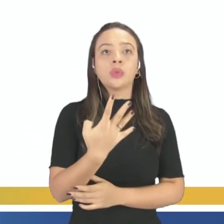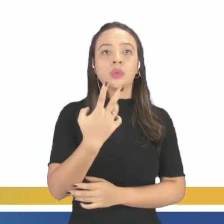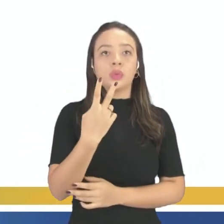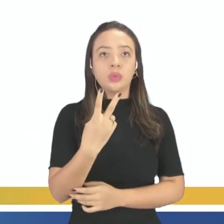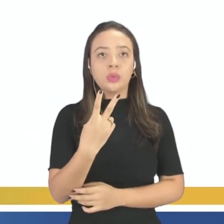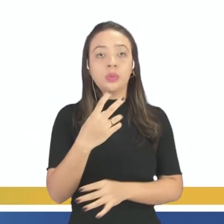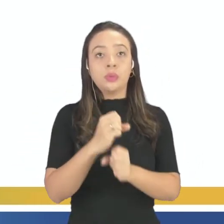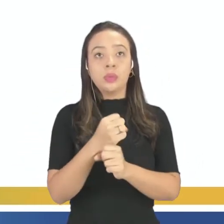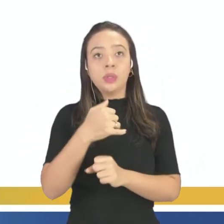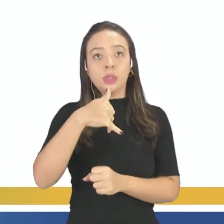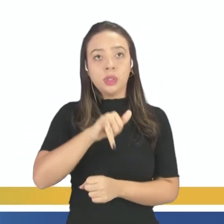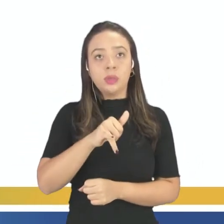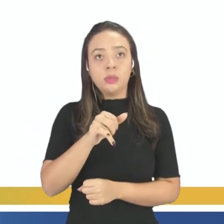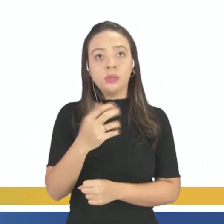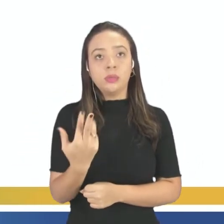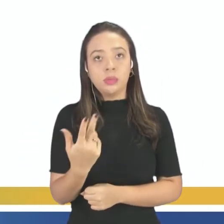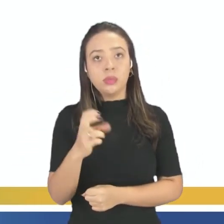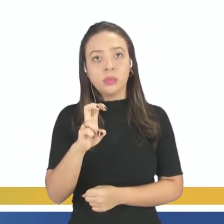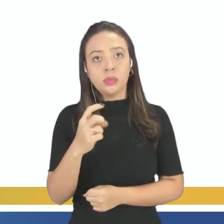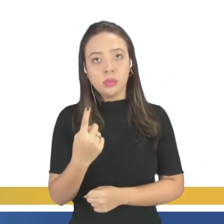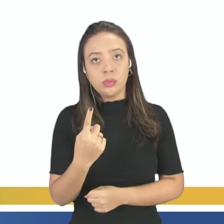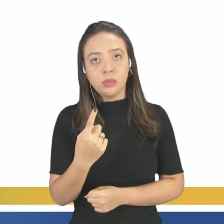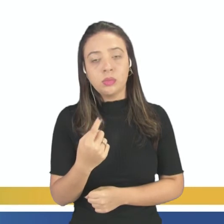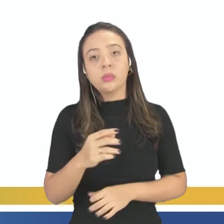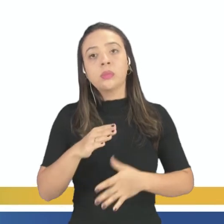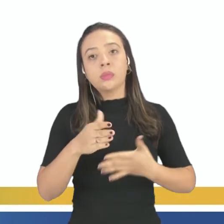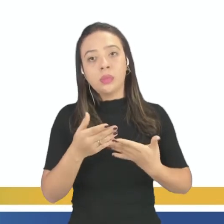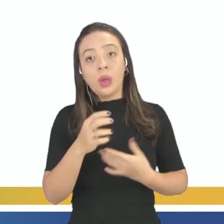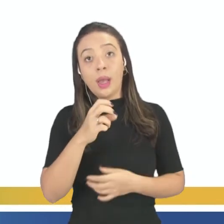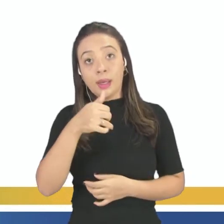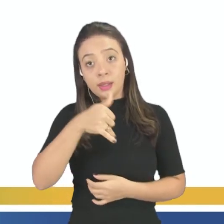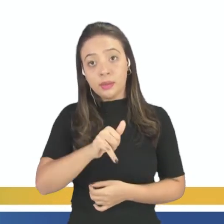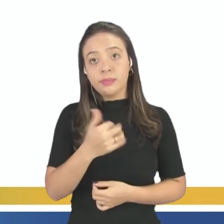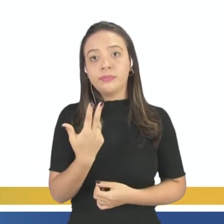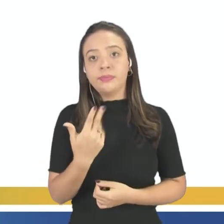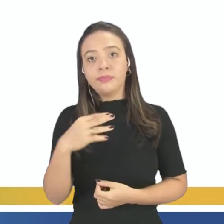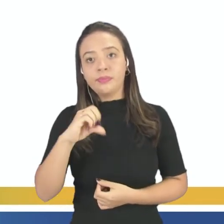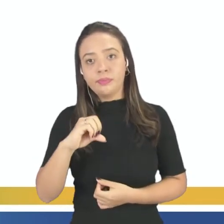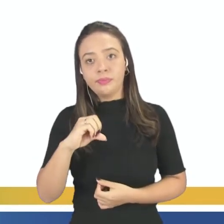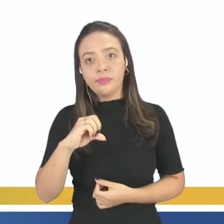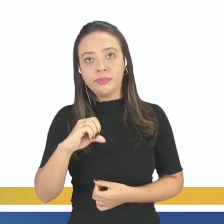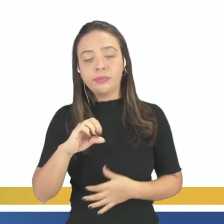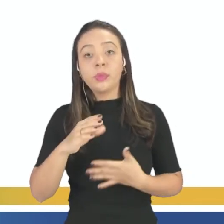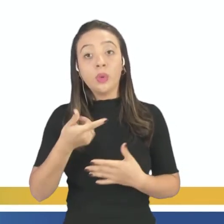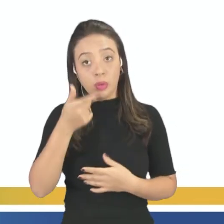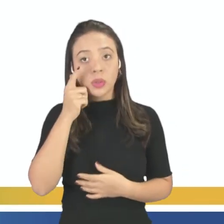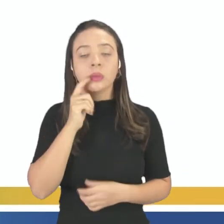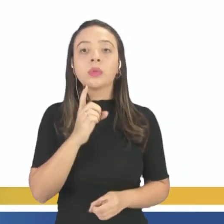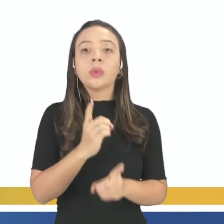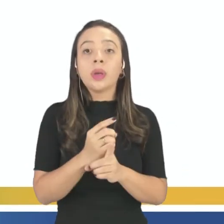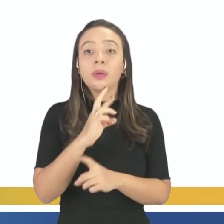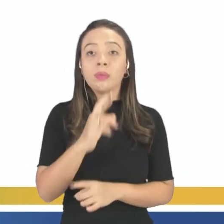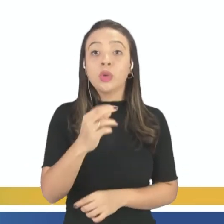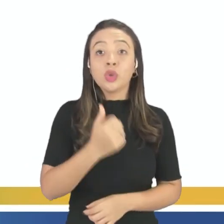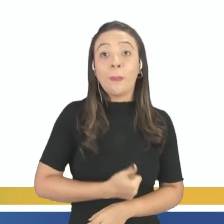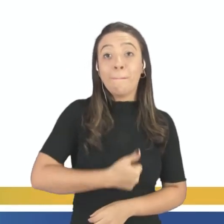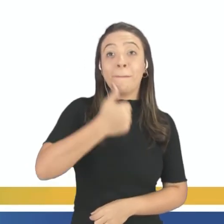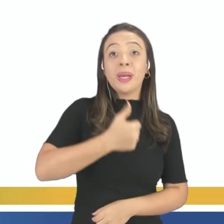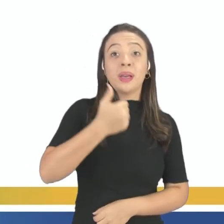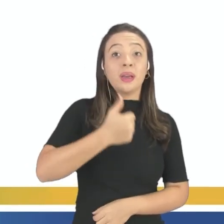de y igual a 9. Aí nós solucionamos o primeiro sistema.